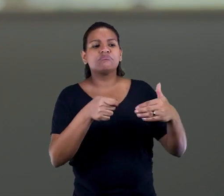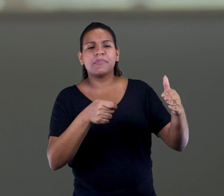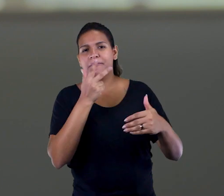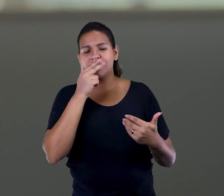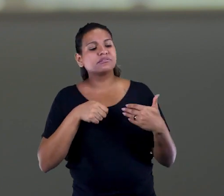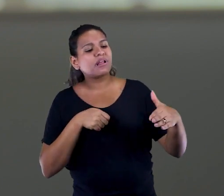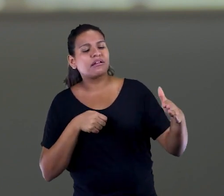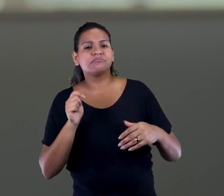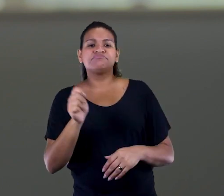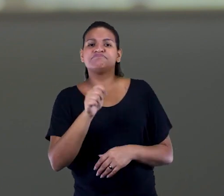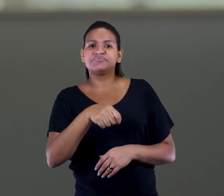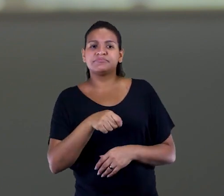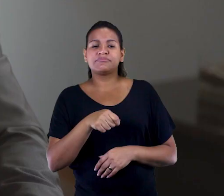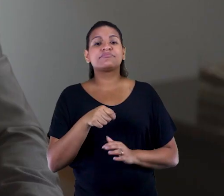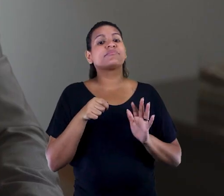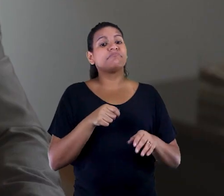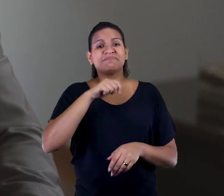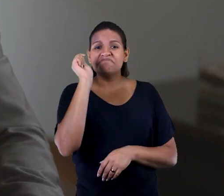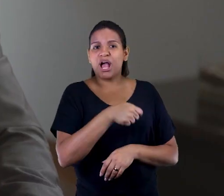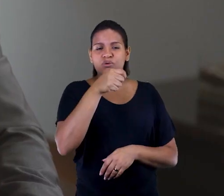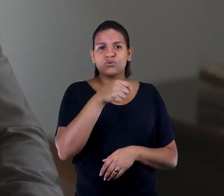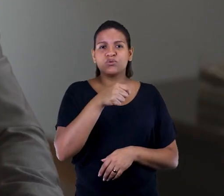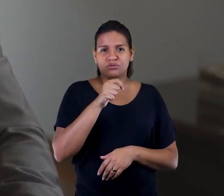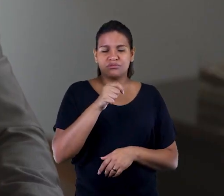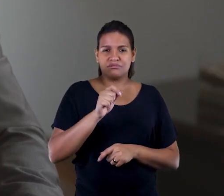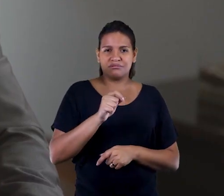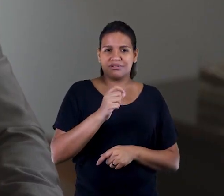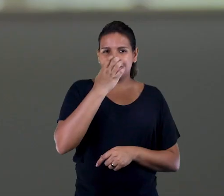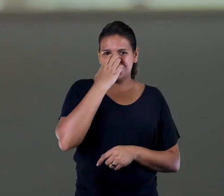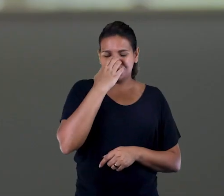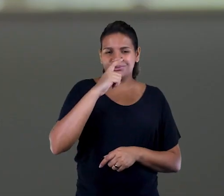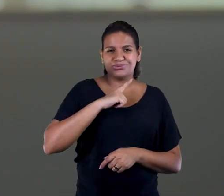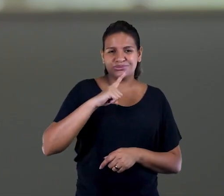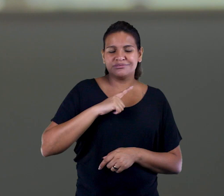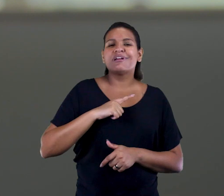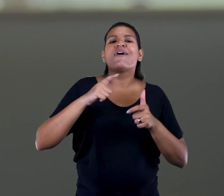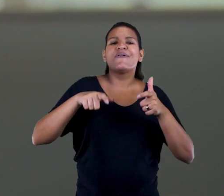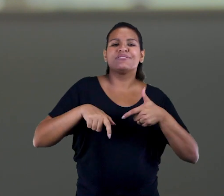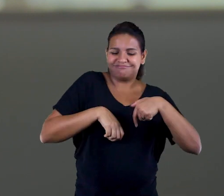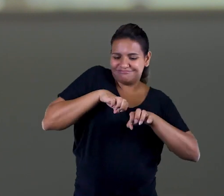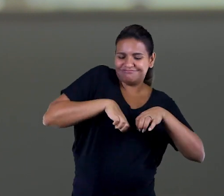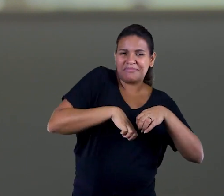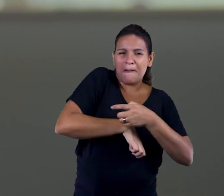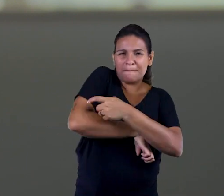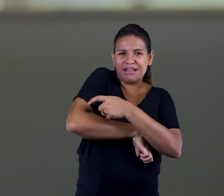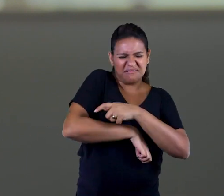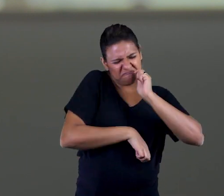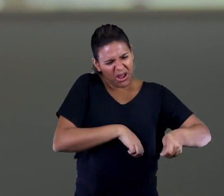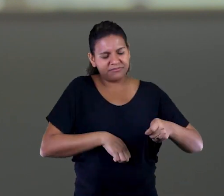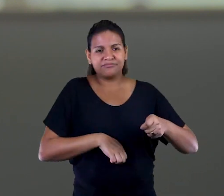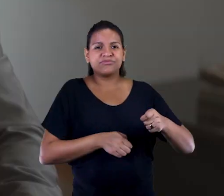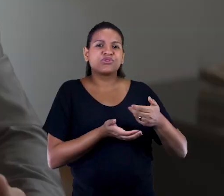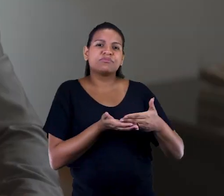é tocar, acuar o animal, tirar o animal dali, ele foi e deu uma barra de ferro na perna do animal, ocasionando uma lesão grave, um sangramento, e